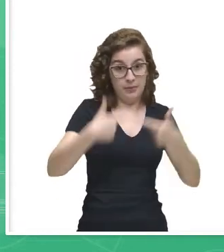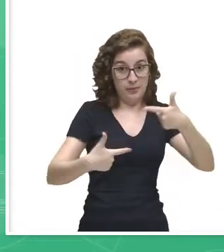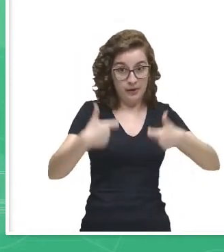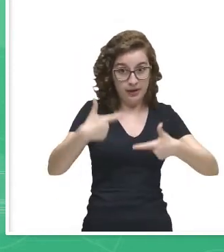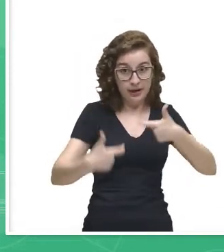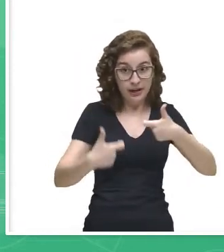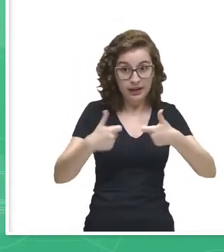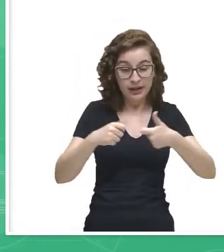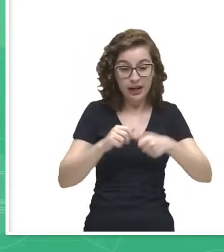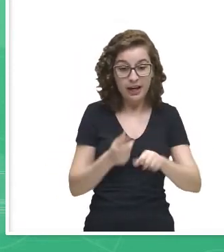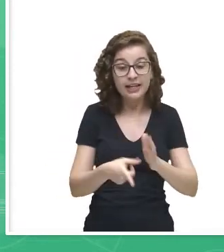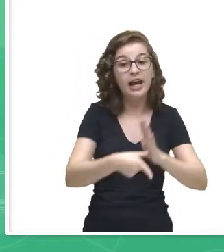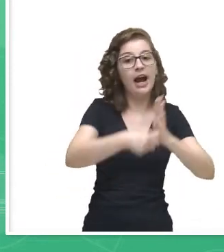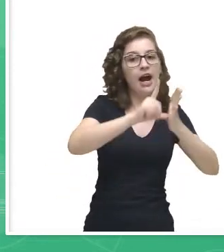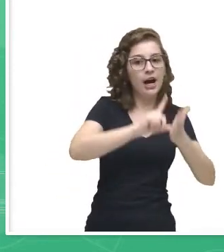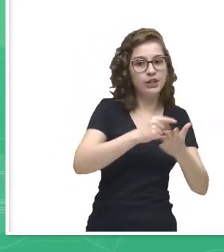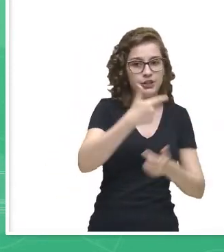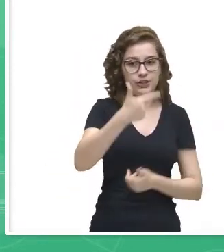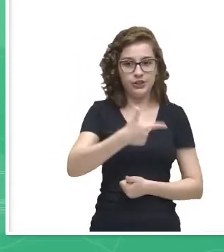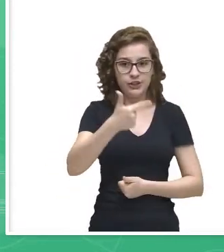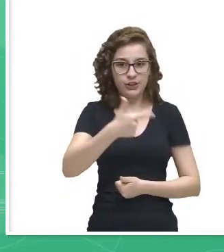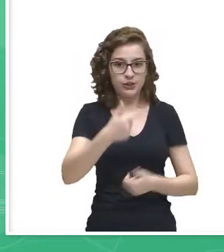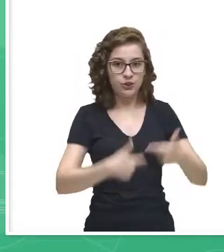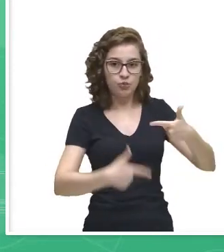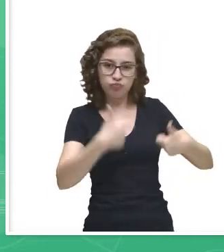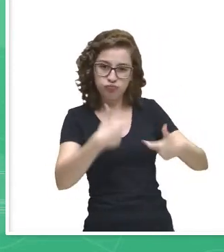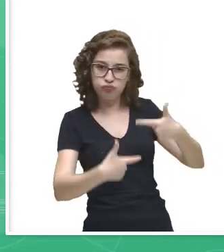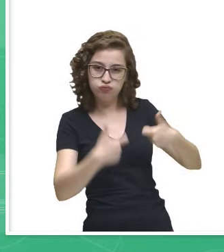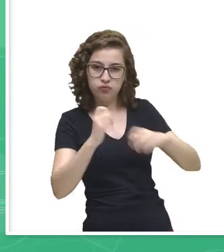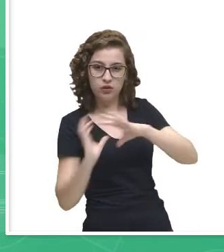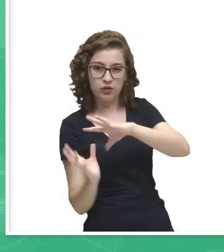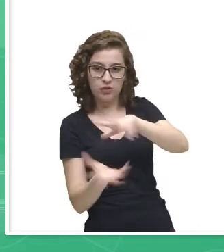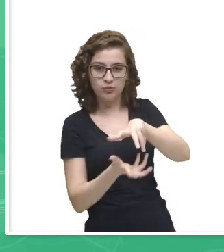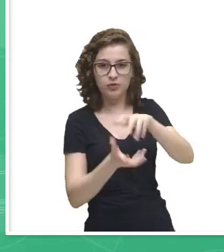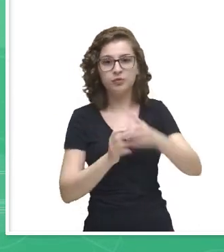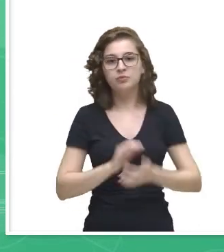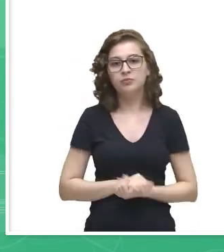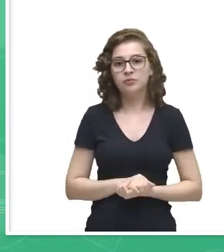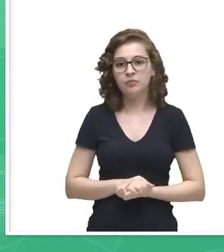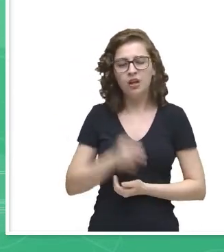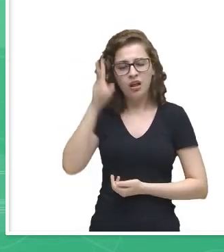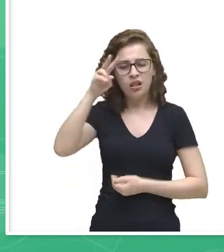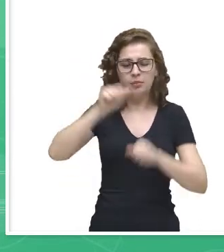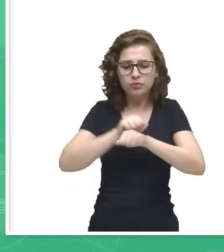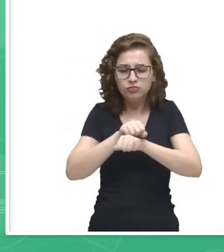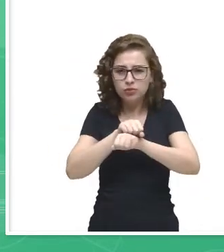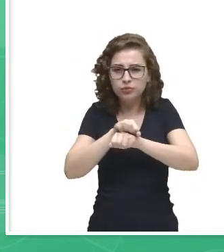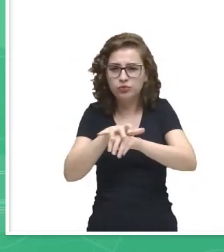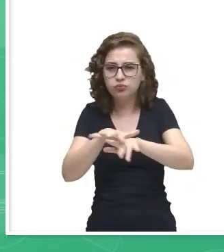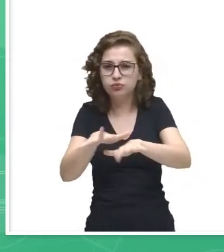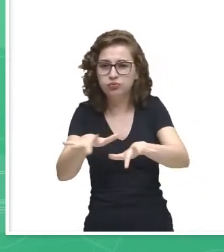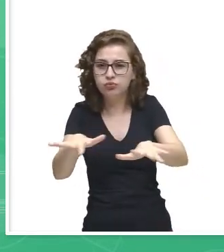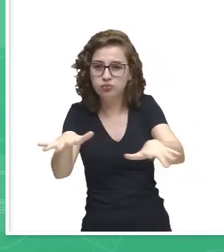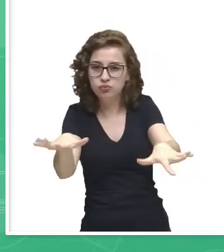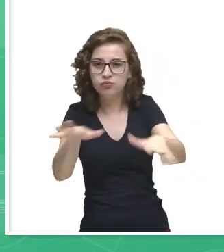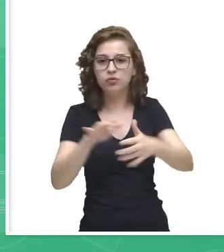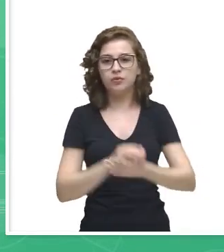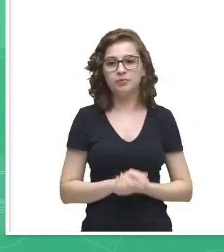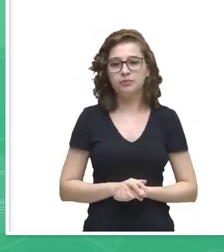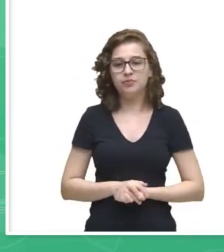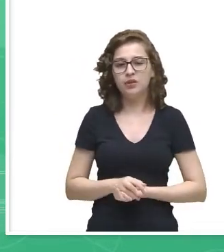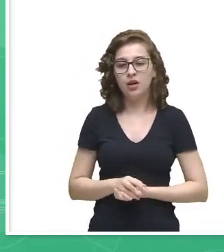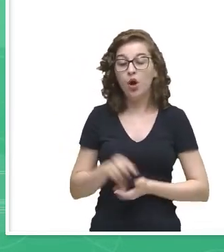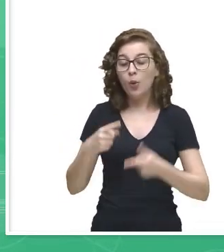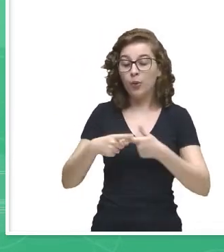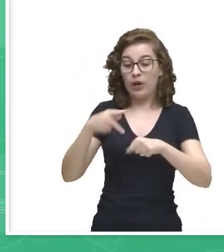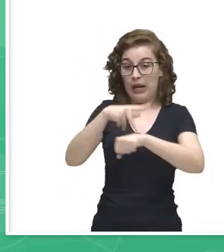de expansionismo territorial. Muito presente na Itália, que se achou injustiçada, apesar de